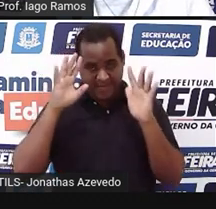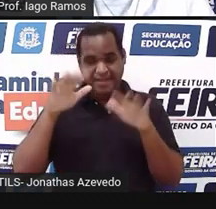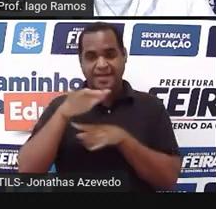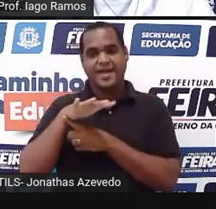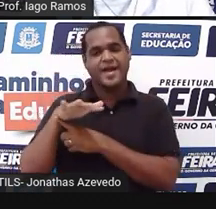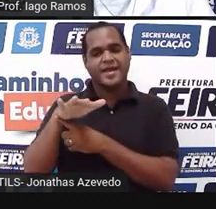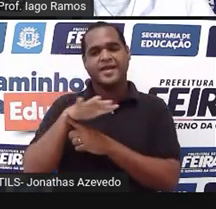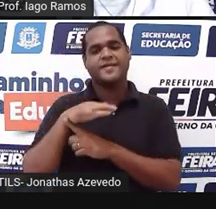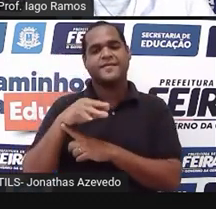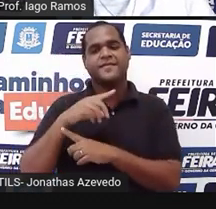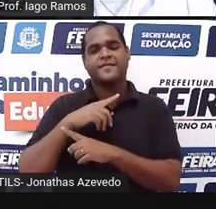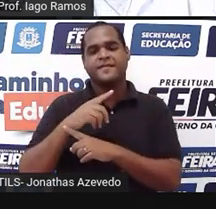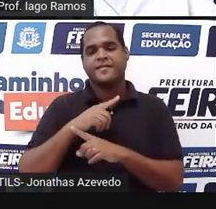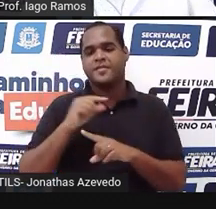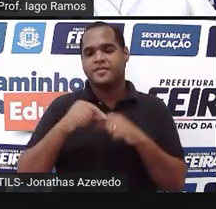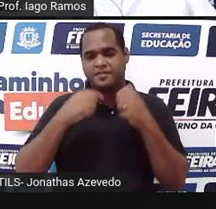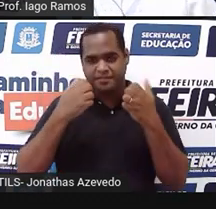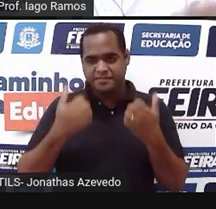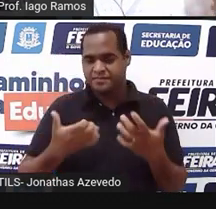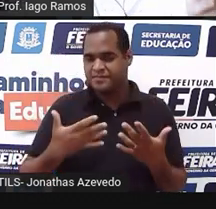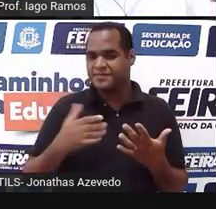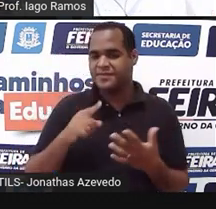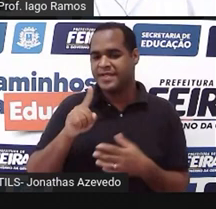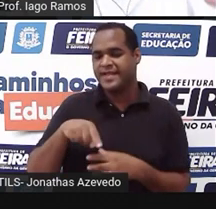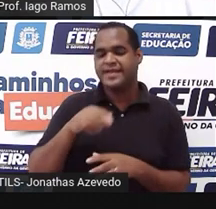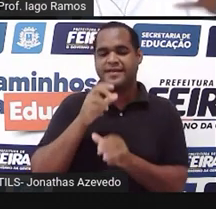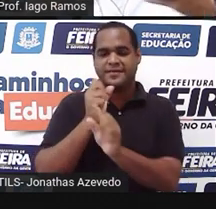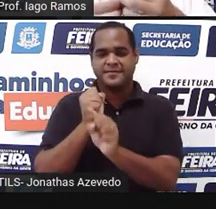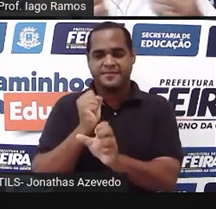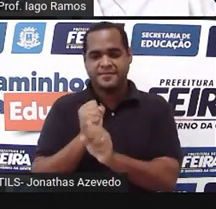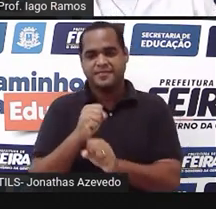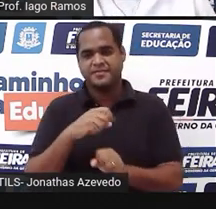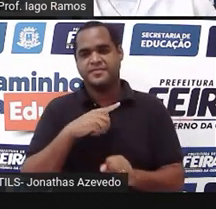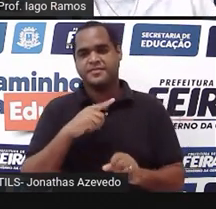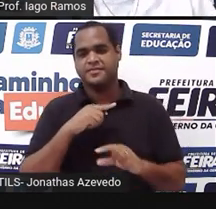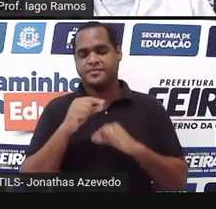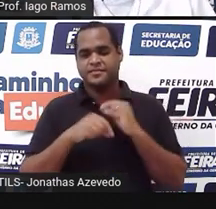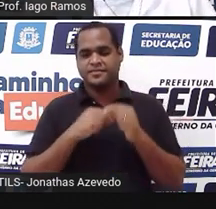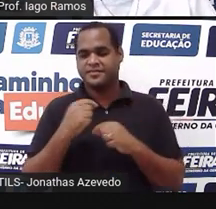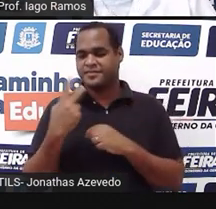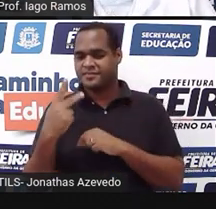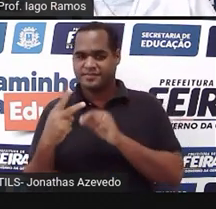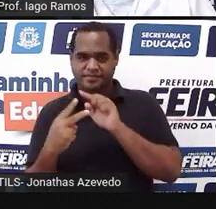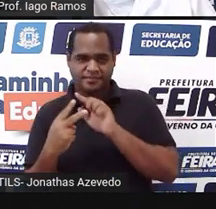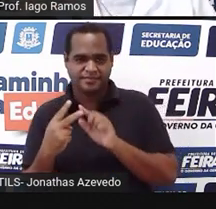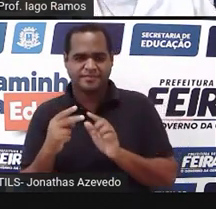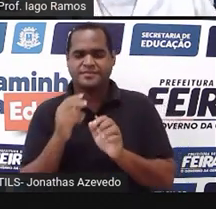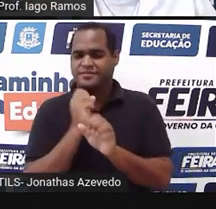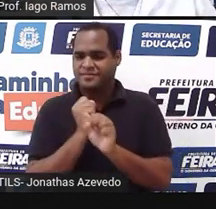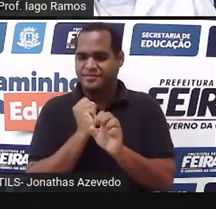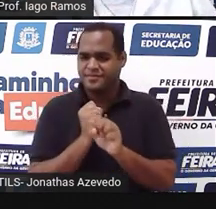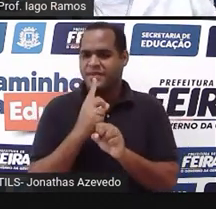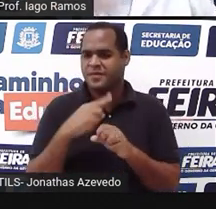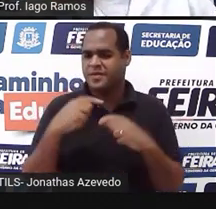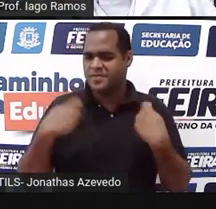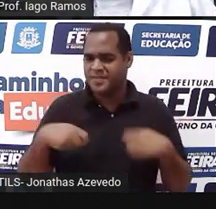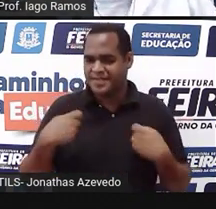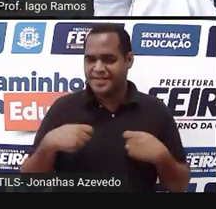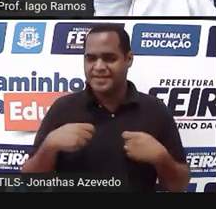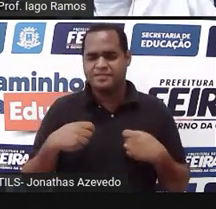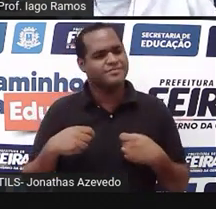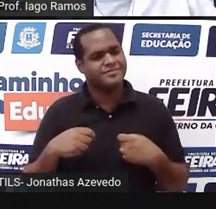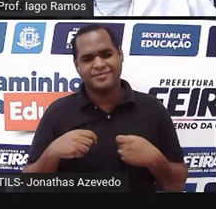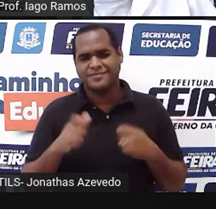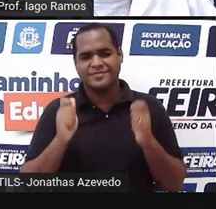trapézio como sendo a área como sendo a soma das áreas dos dois triângulos que formam esse trapézio mas você precisa para fazendo